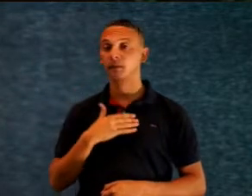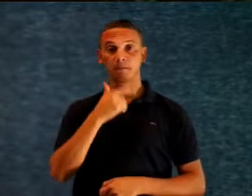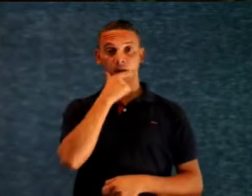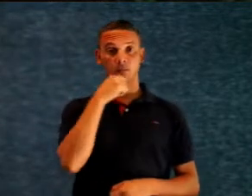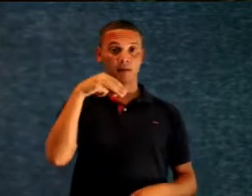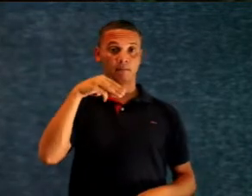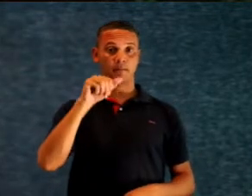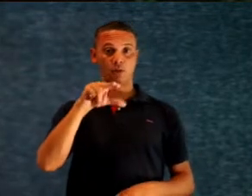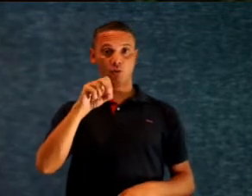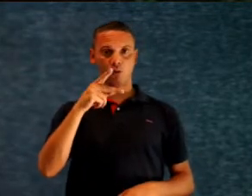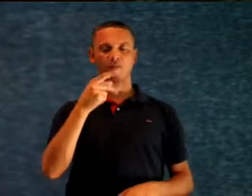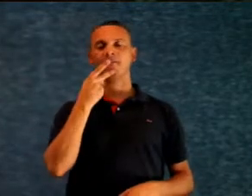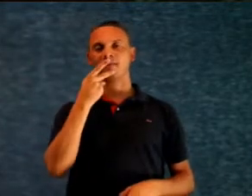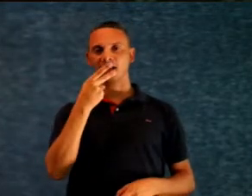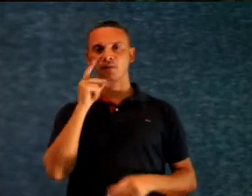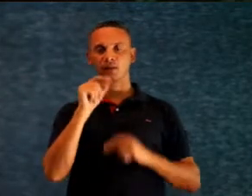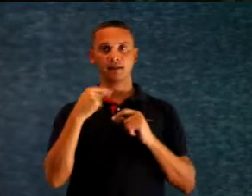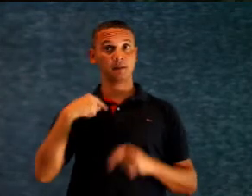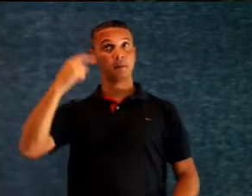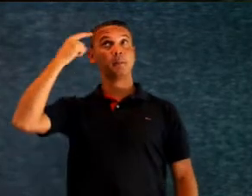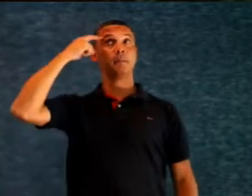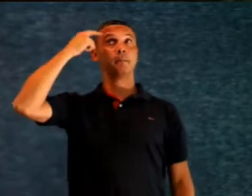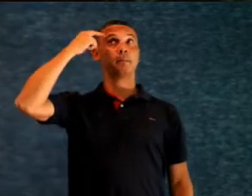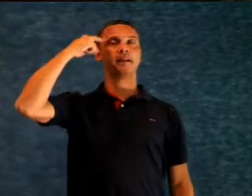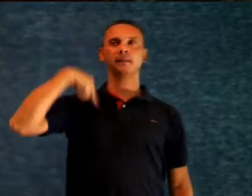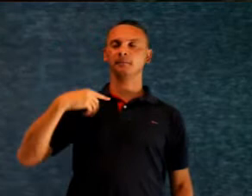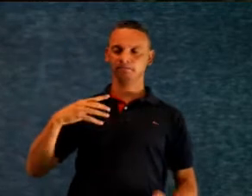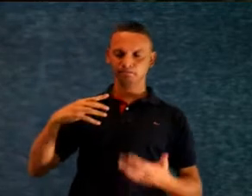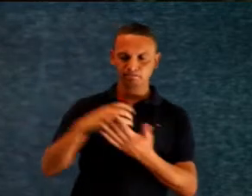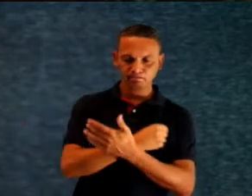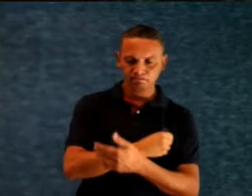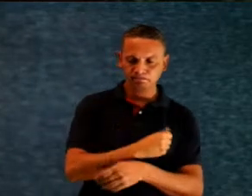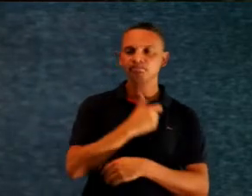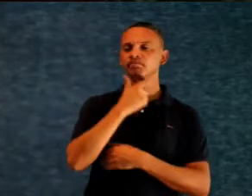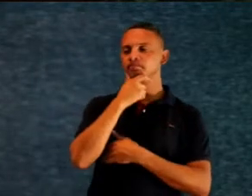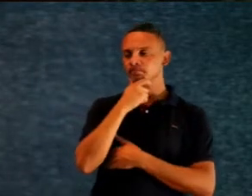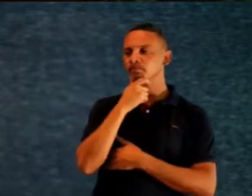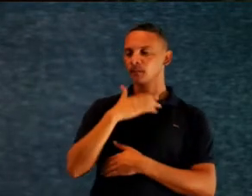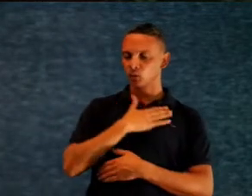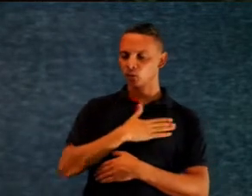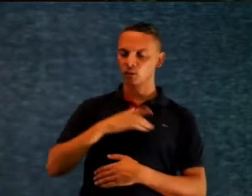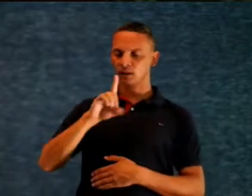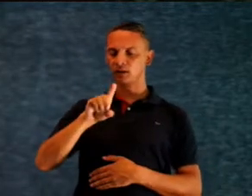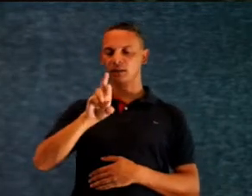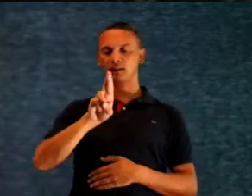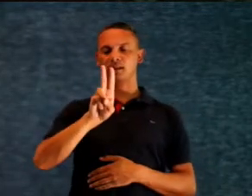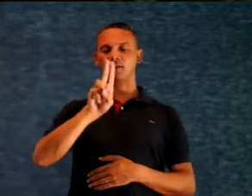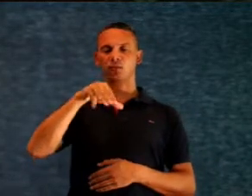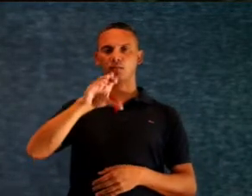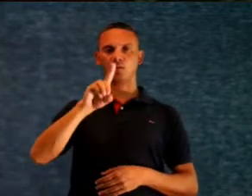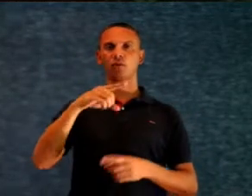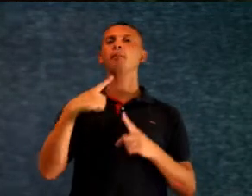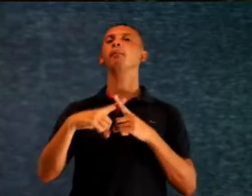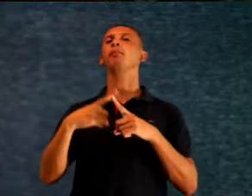o seguinte, eu acho que conquistei o Drummond porque os candidatos a genro, em